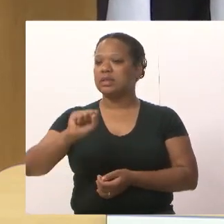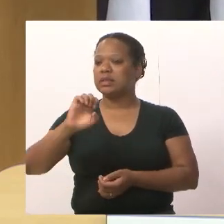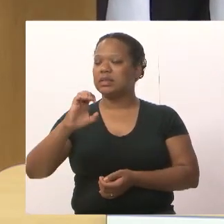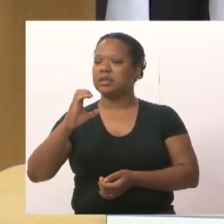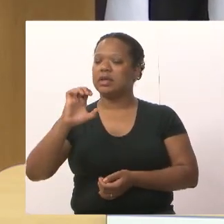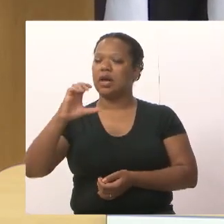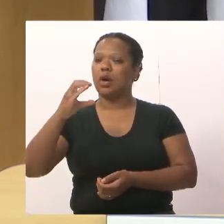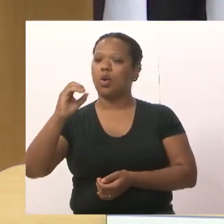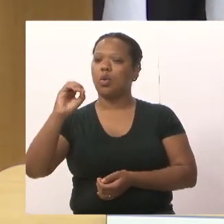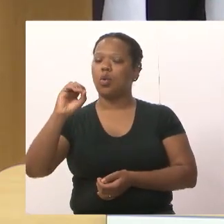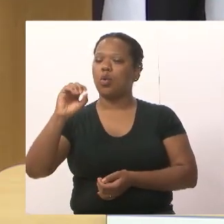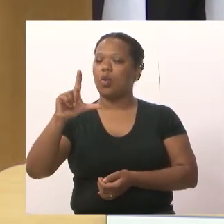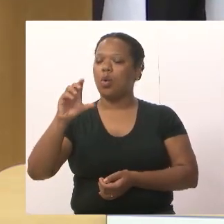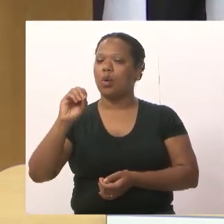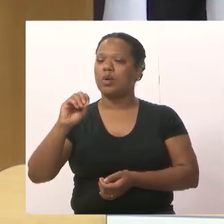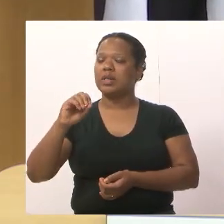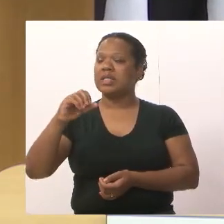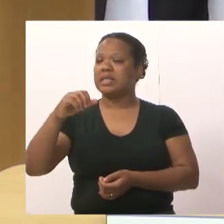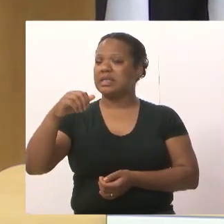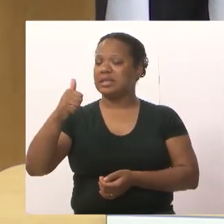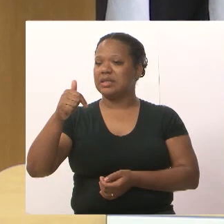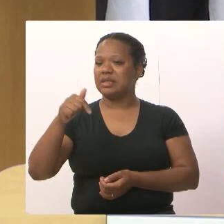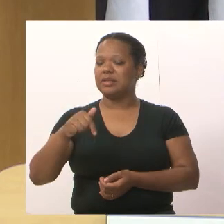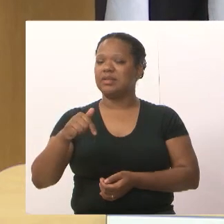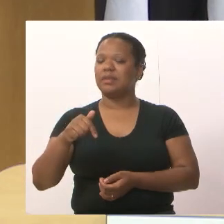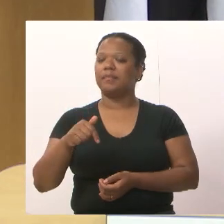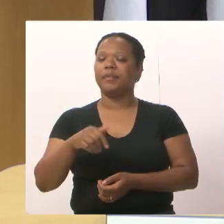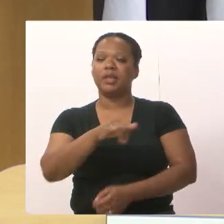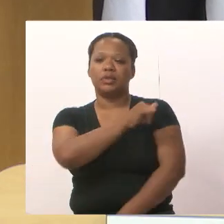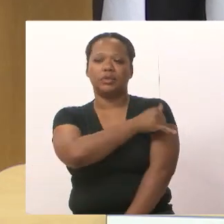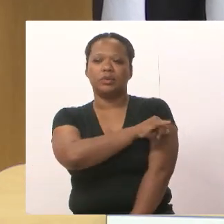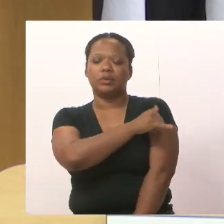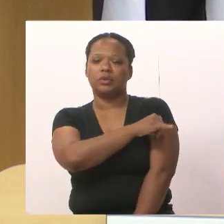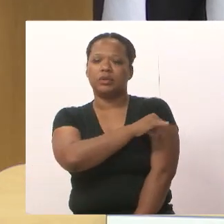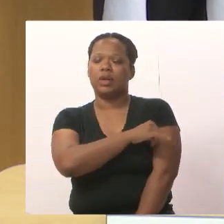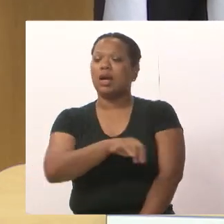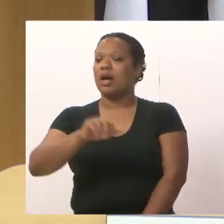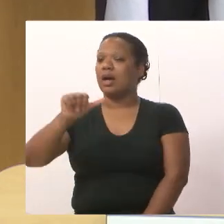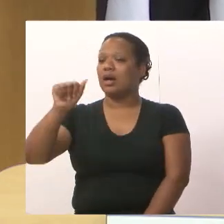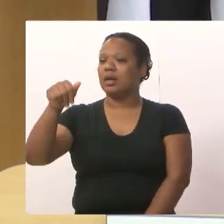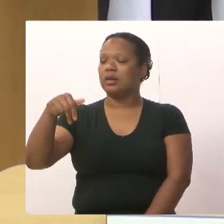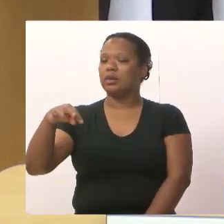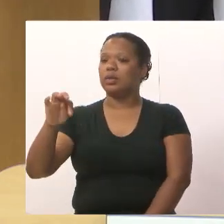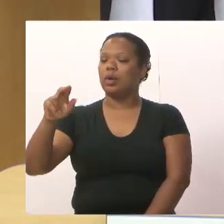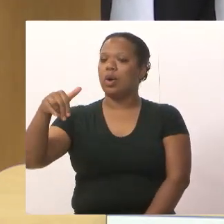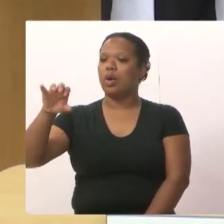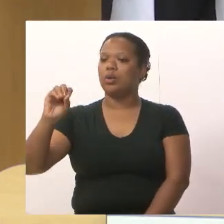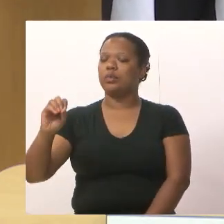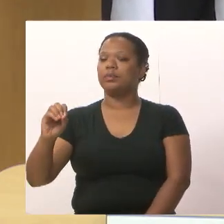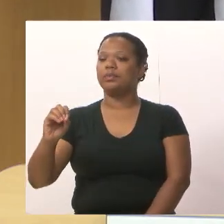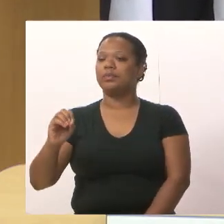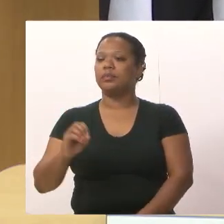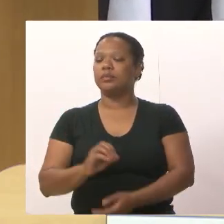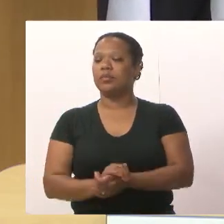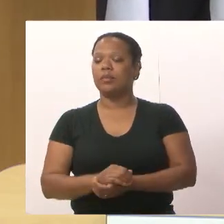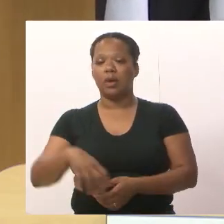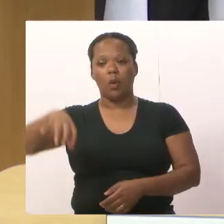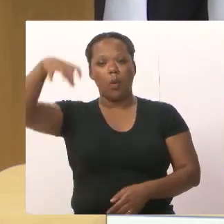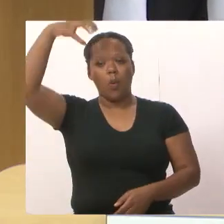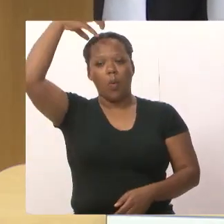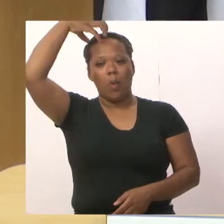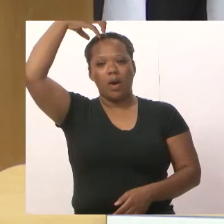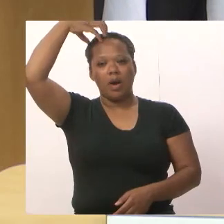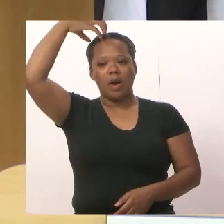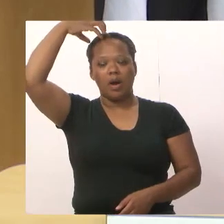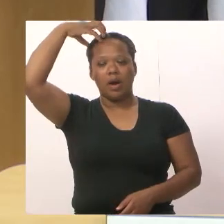pedido do governador do Rio de Janeiro, Antônio Paz de Sande, tá, para o rei de Portugal,